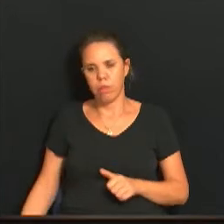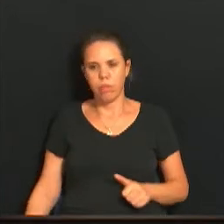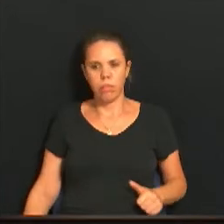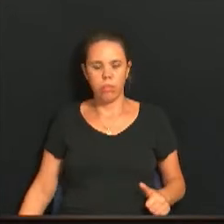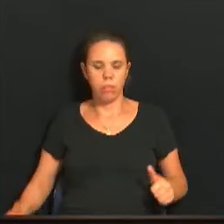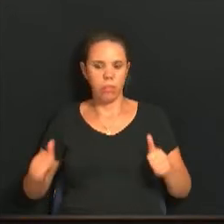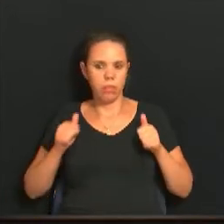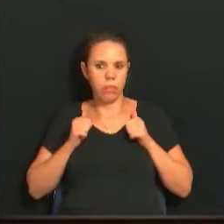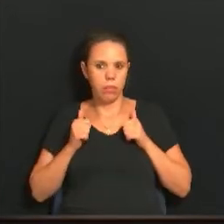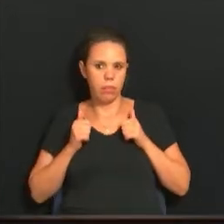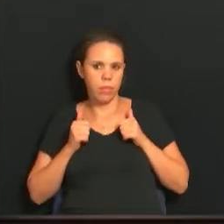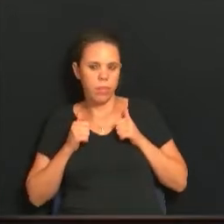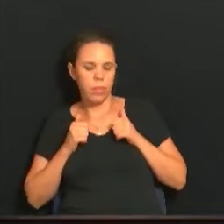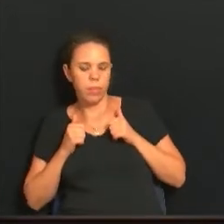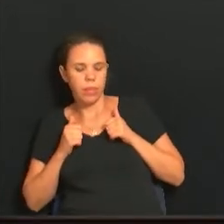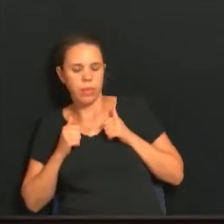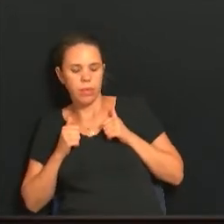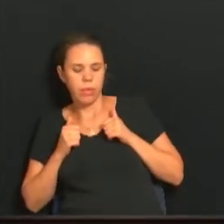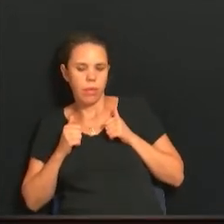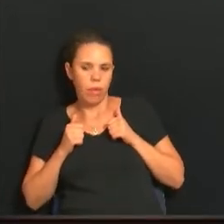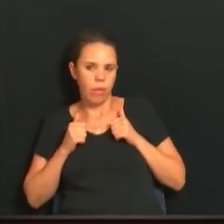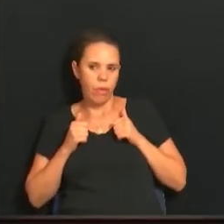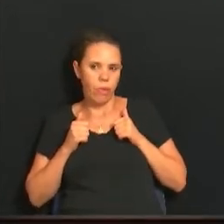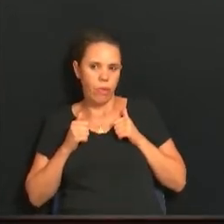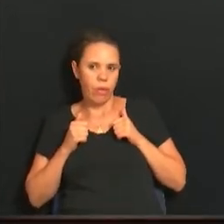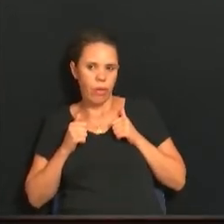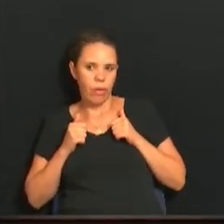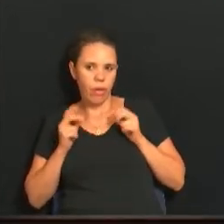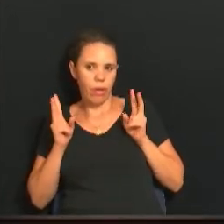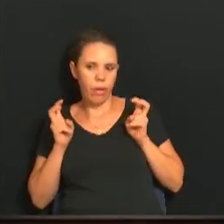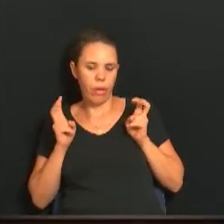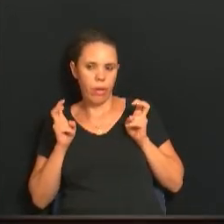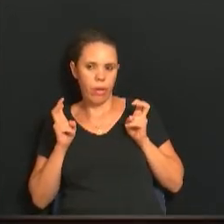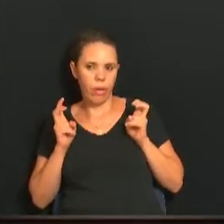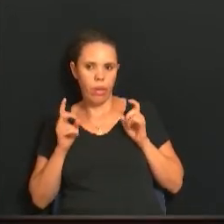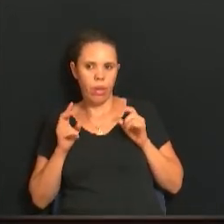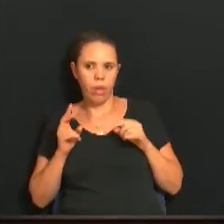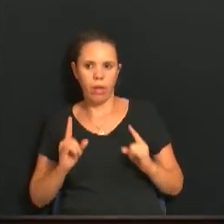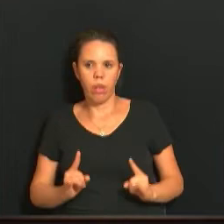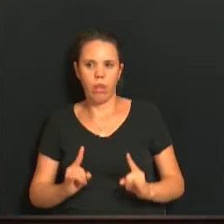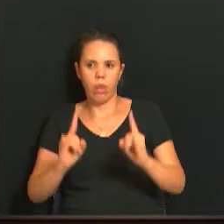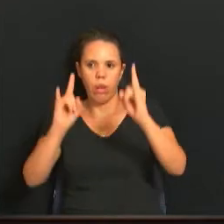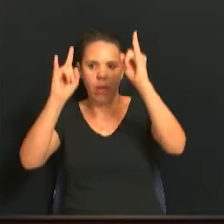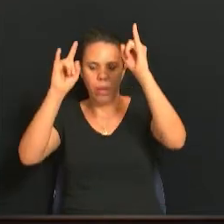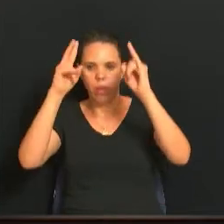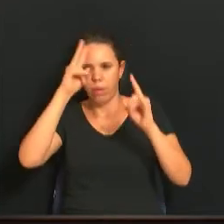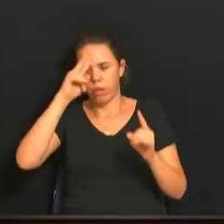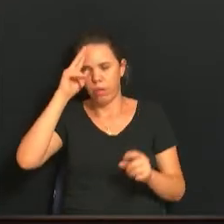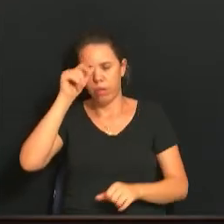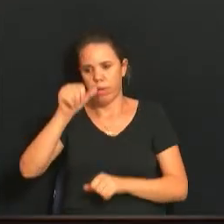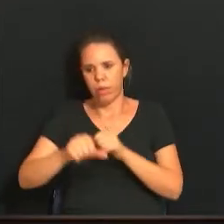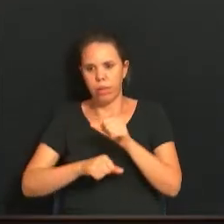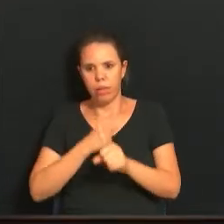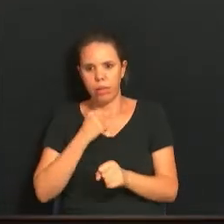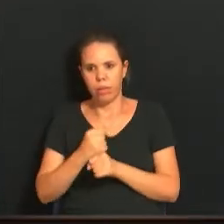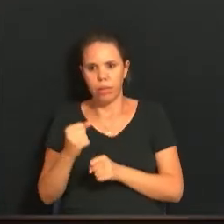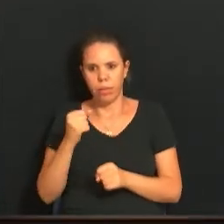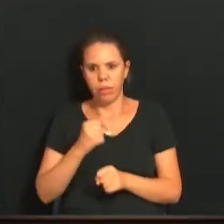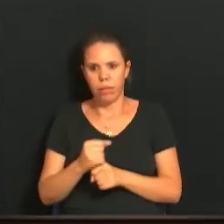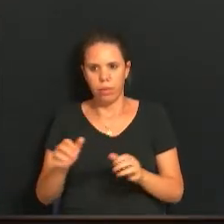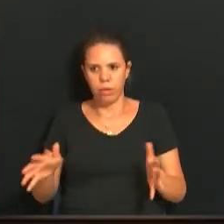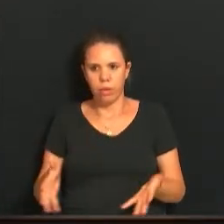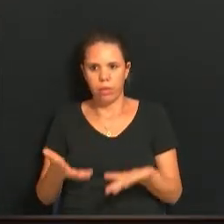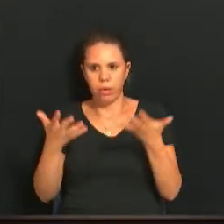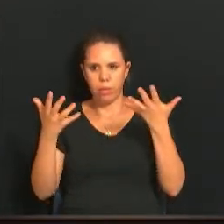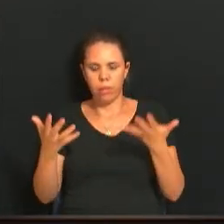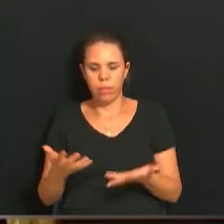temos ali, que mantenham também a questão do patrimônio histórico, aqueles barracões sejam restaurados para dar vida para a cidade, para ficar